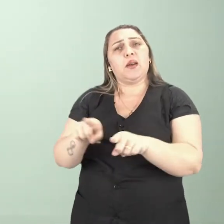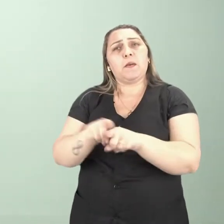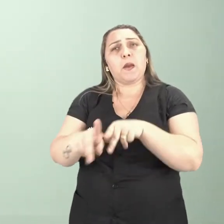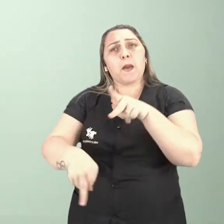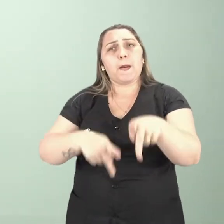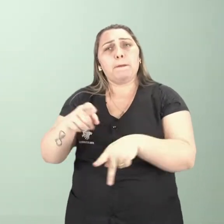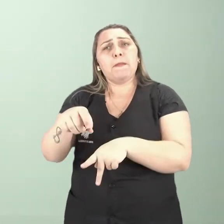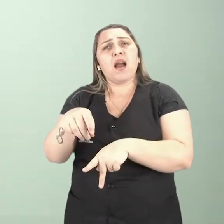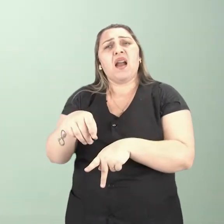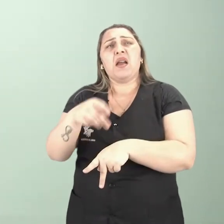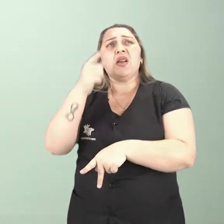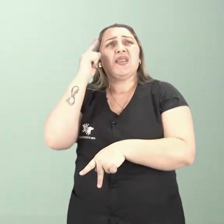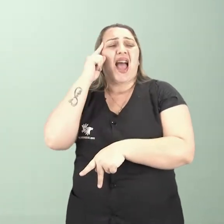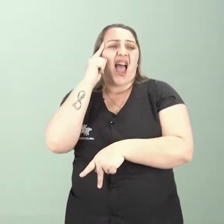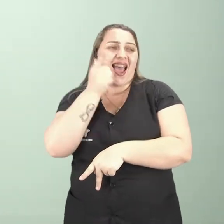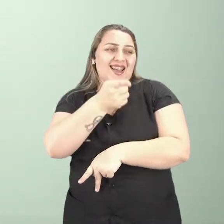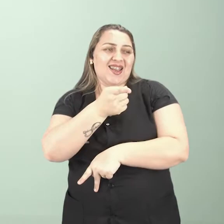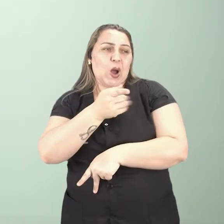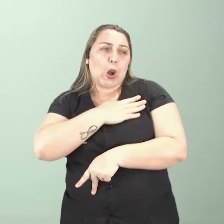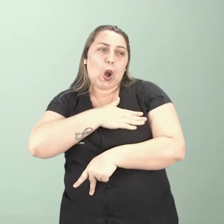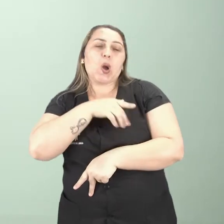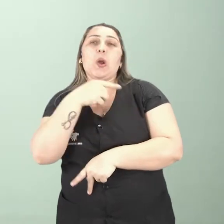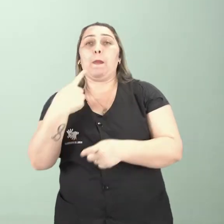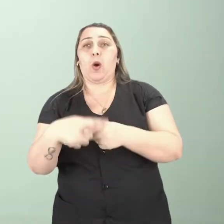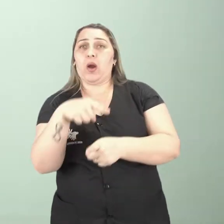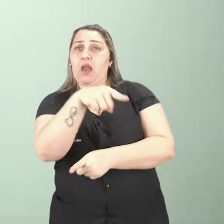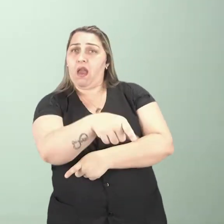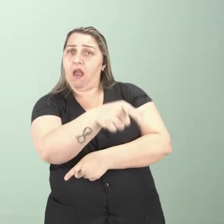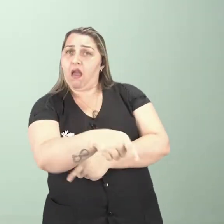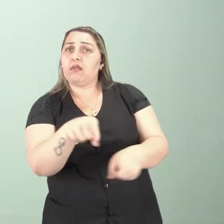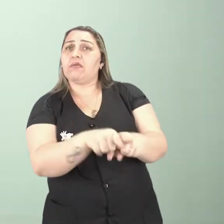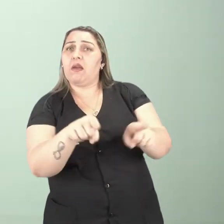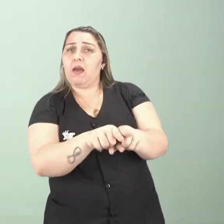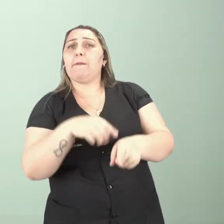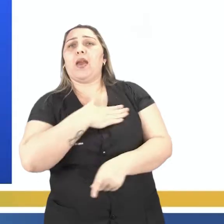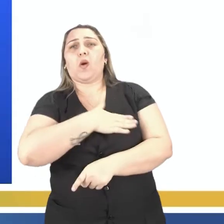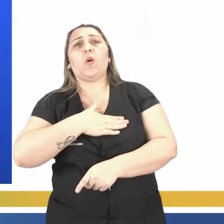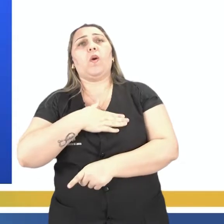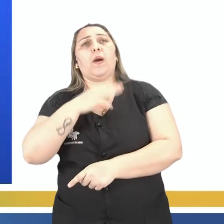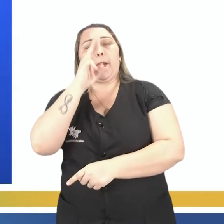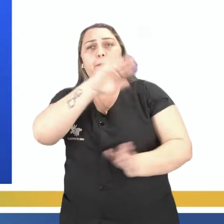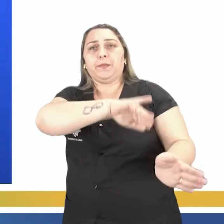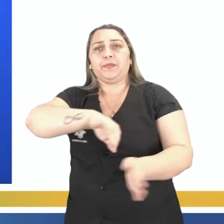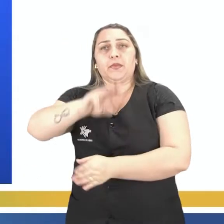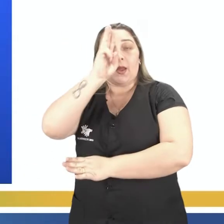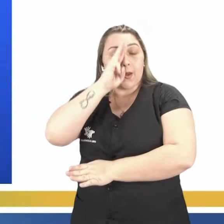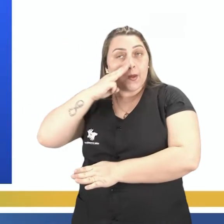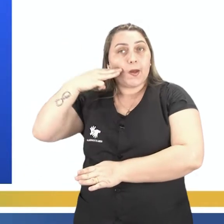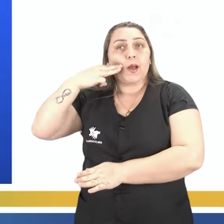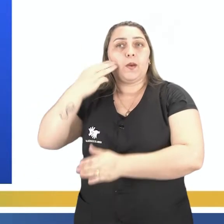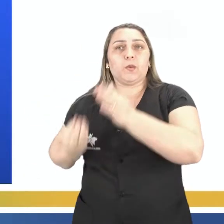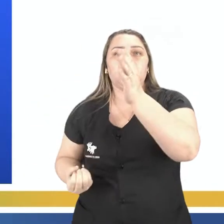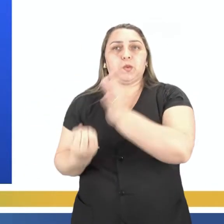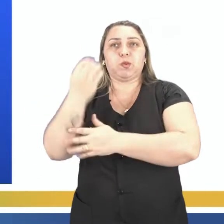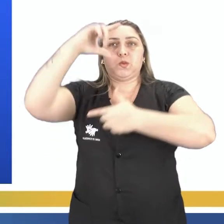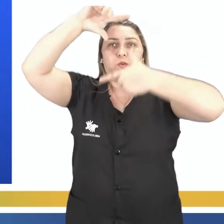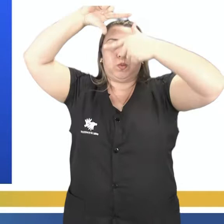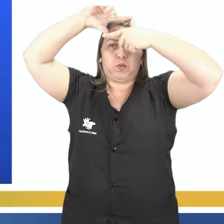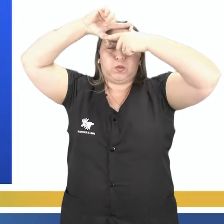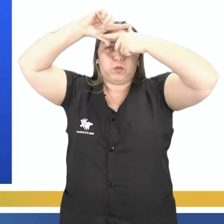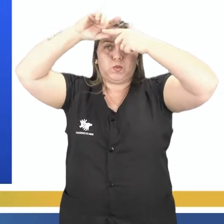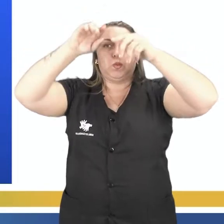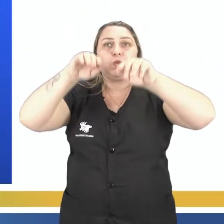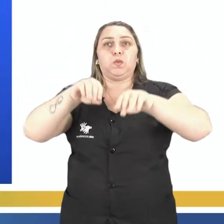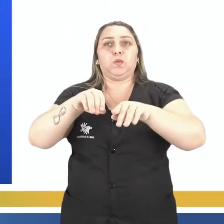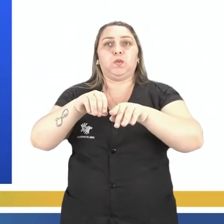de Maria vai com as outras. Então, para Karl Marx, a origem da alienação está na